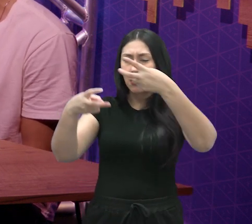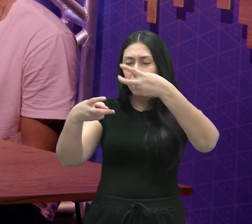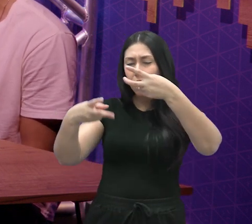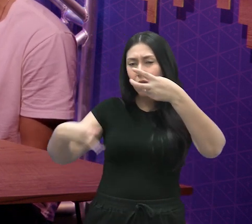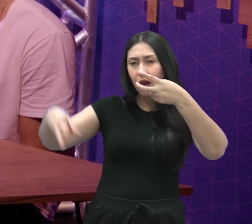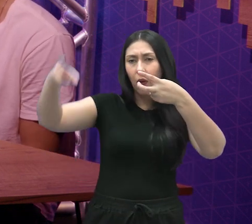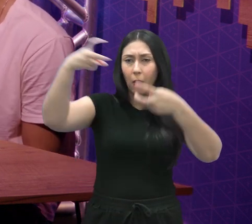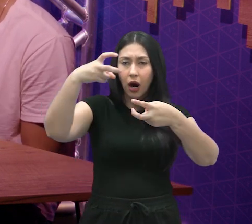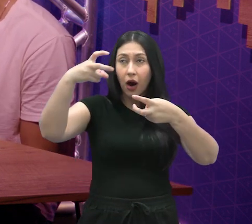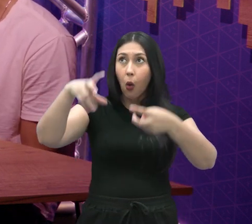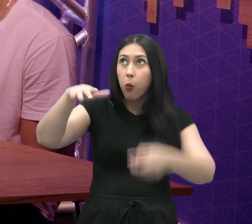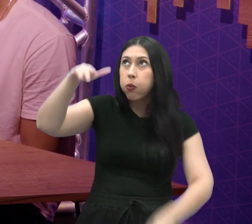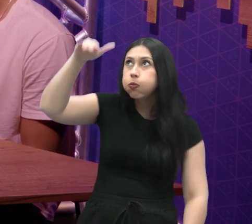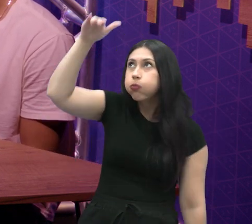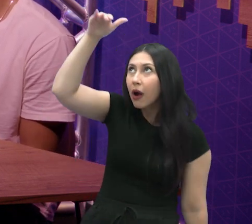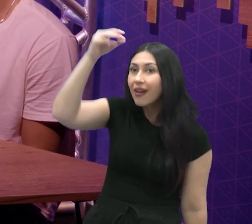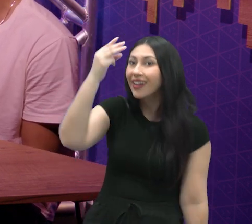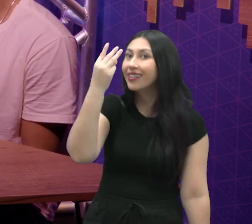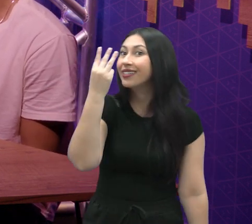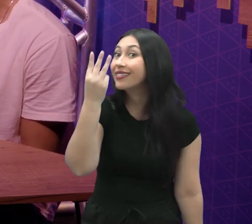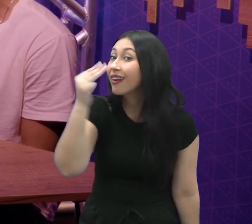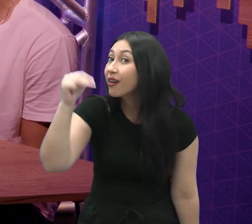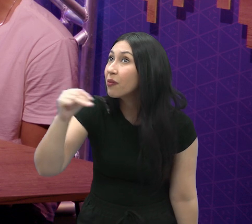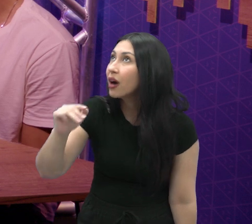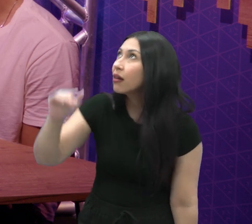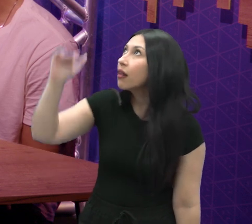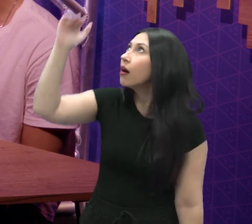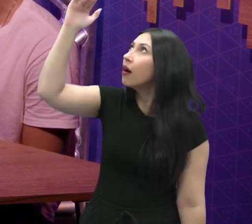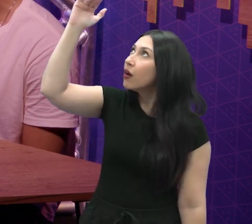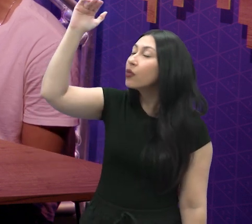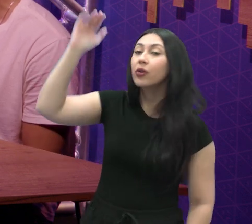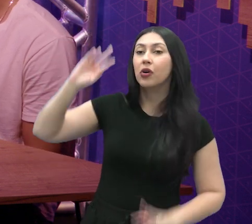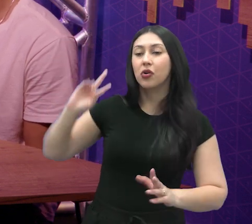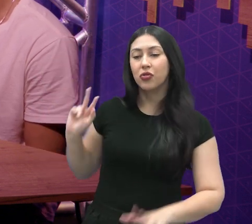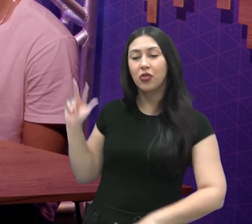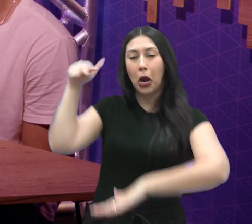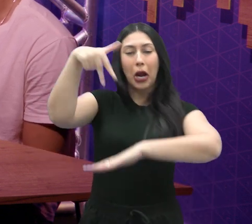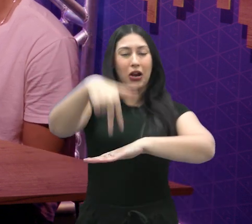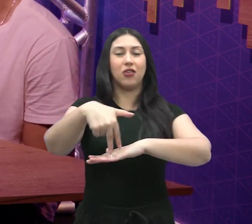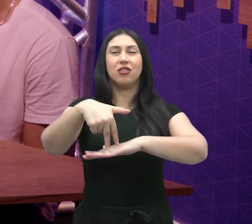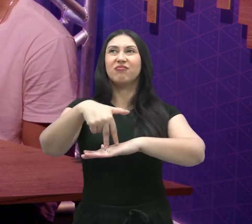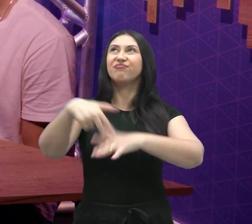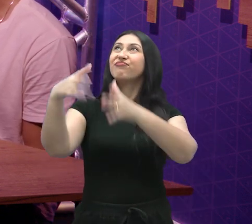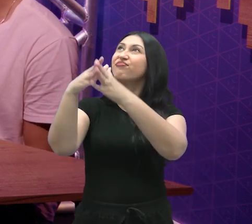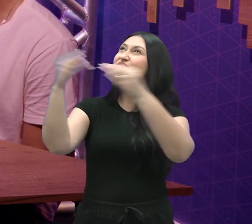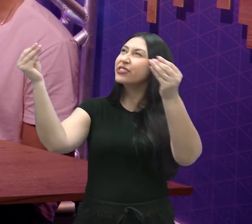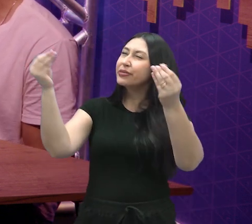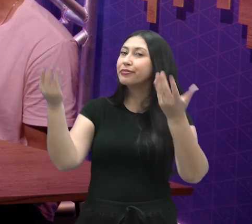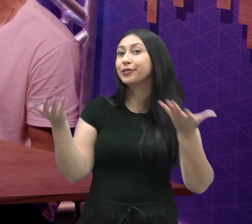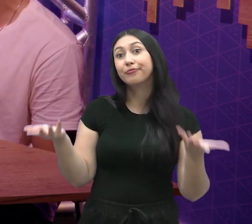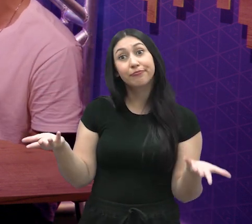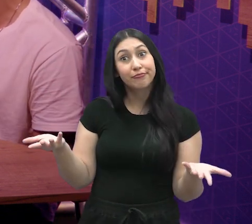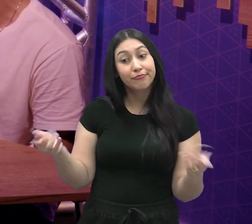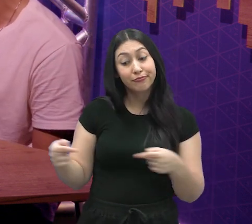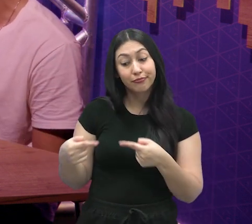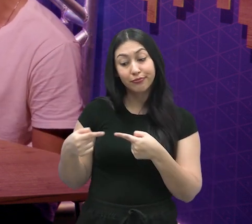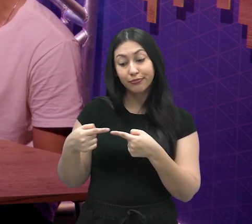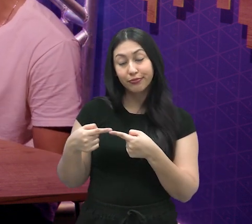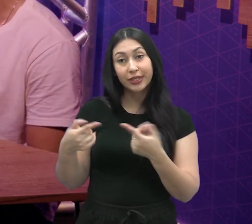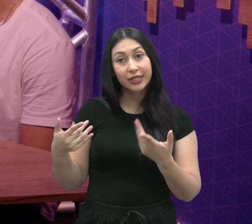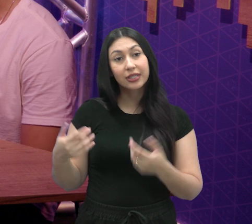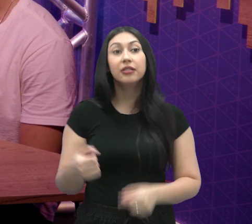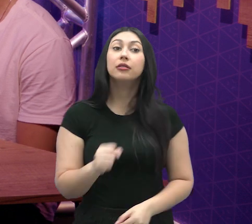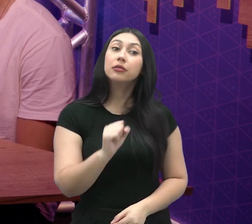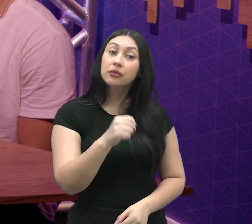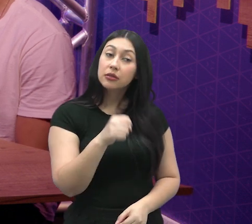preguiças gigantes, que tinham tipo 3 metros de altura. Aí chegou o ser humano por aqui e sumiu. Olha só que coincidência.